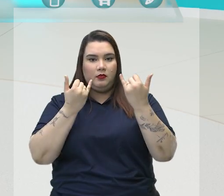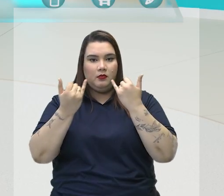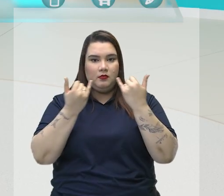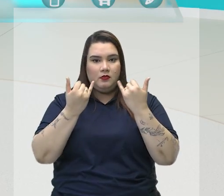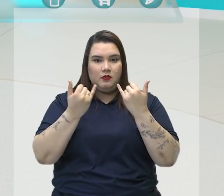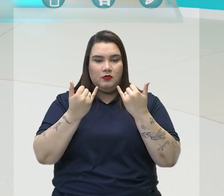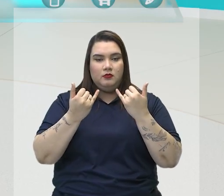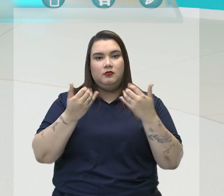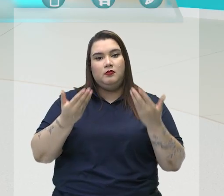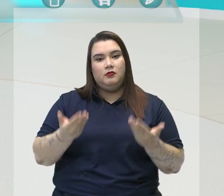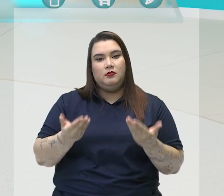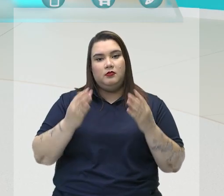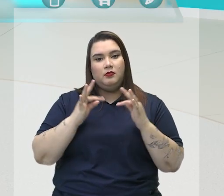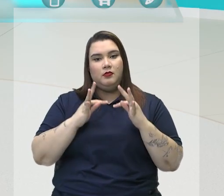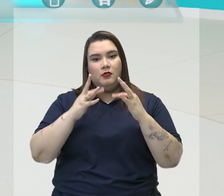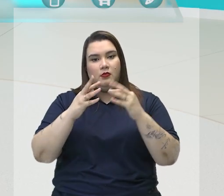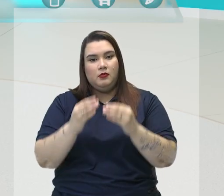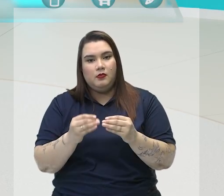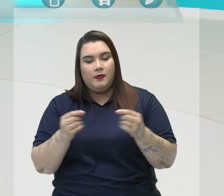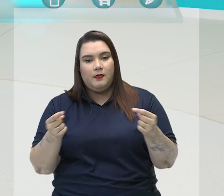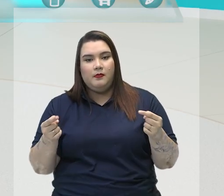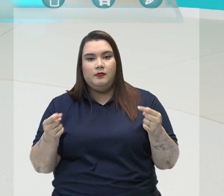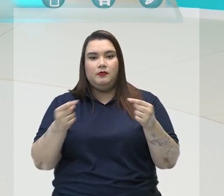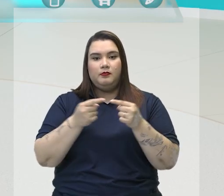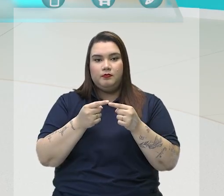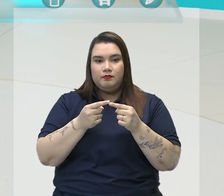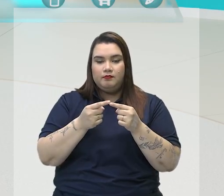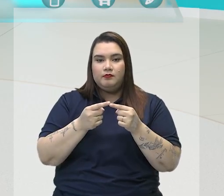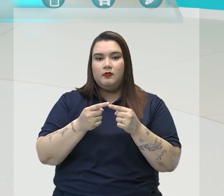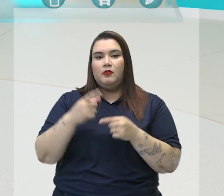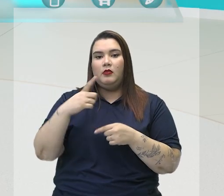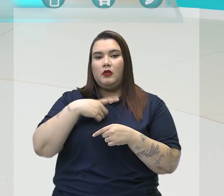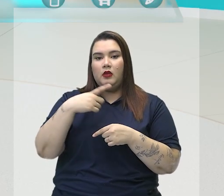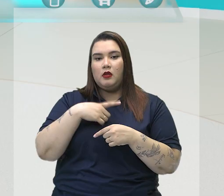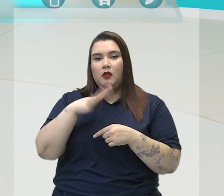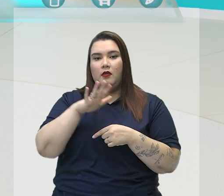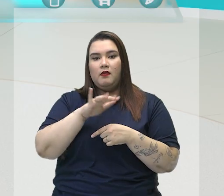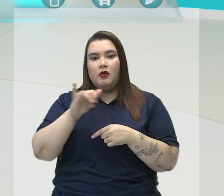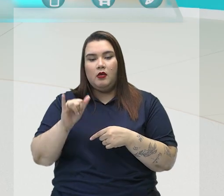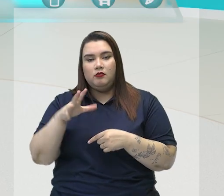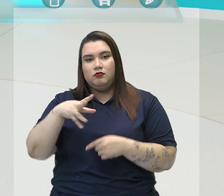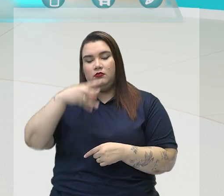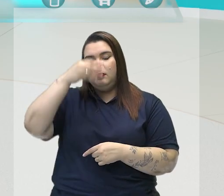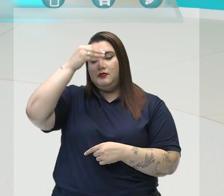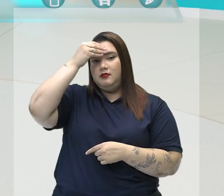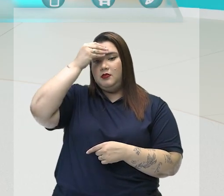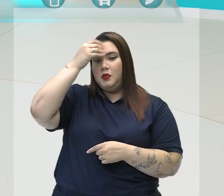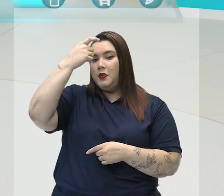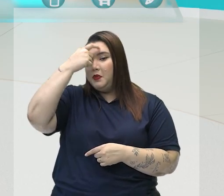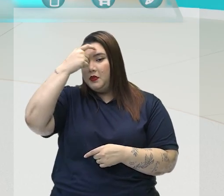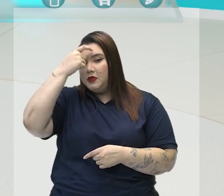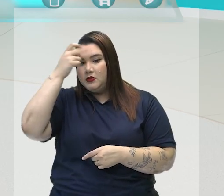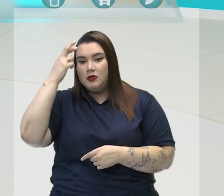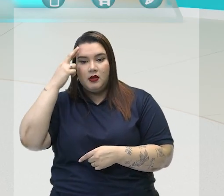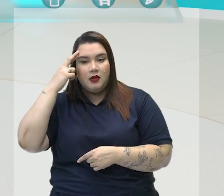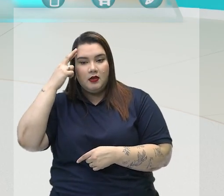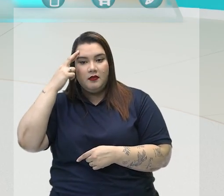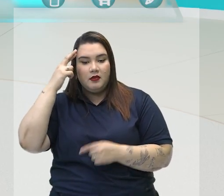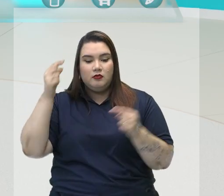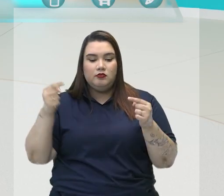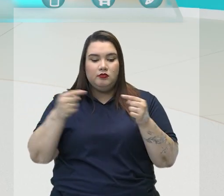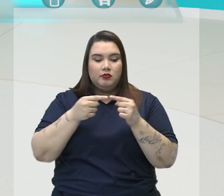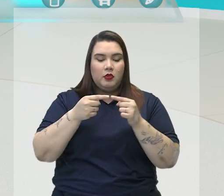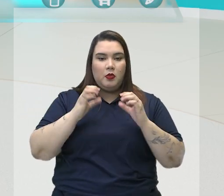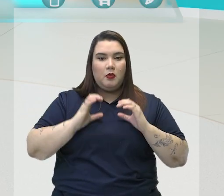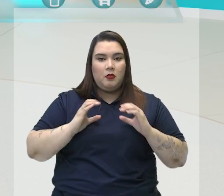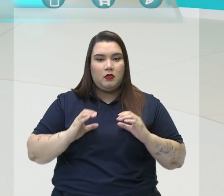informação. Afinal, tudo aquilo que estamos retendo vai ficar lá no nosso inconsciente e vai refletir no nosso